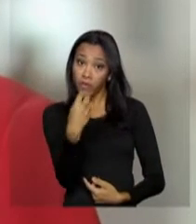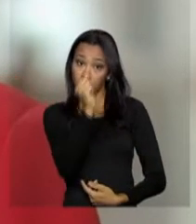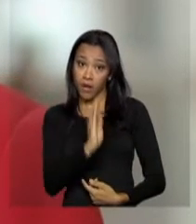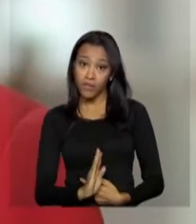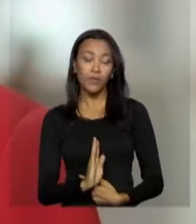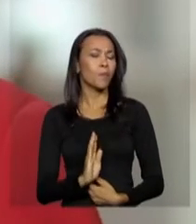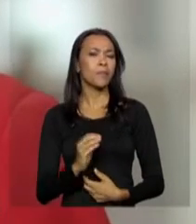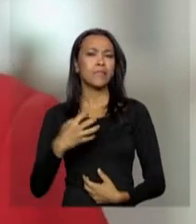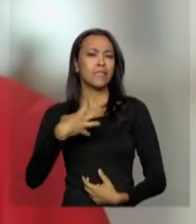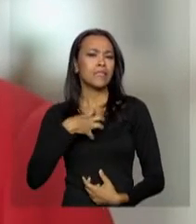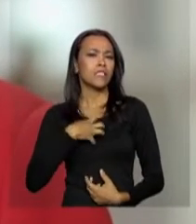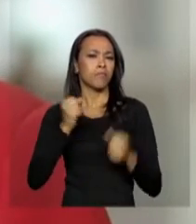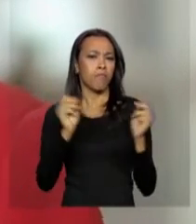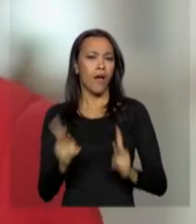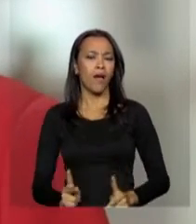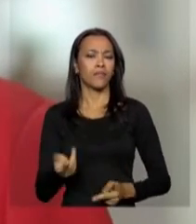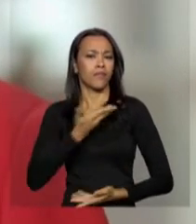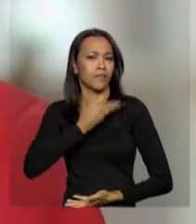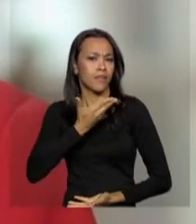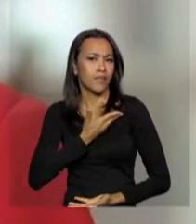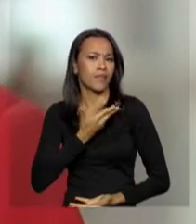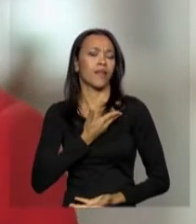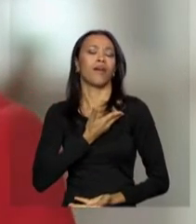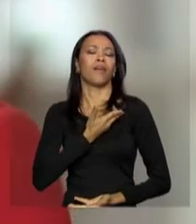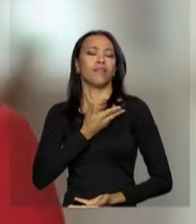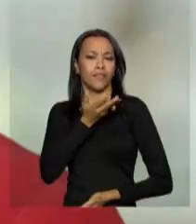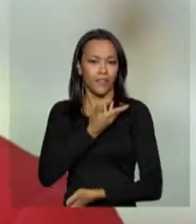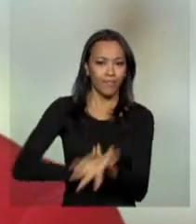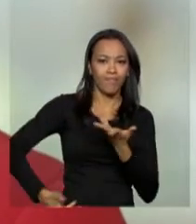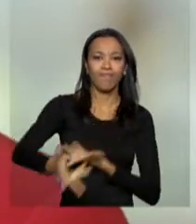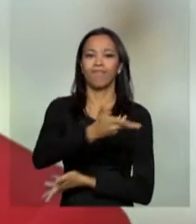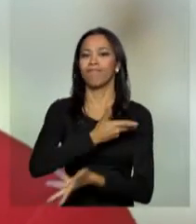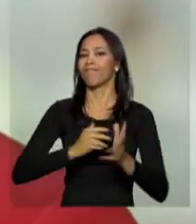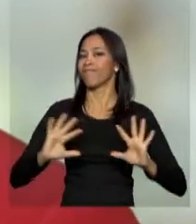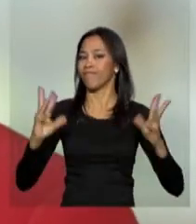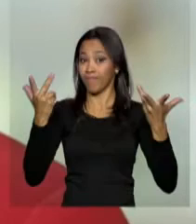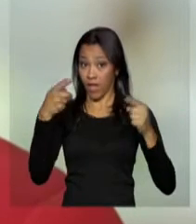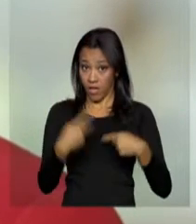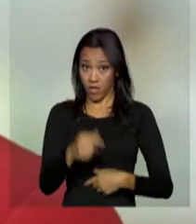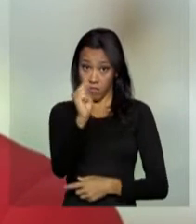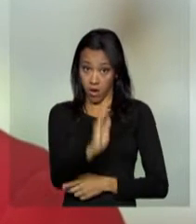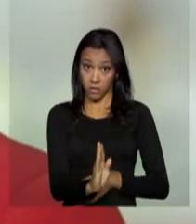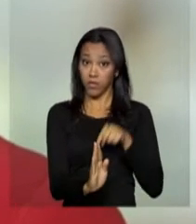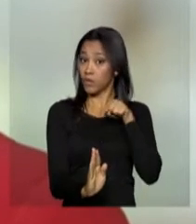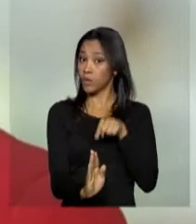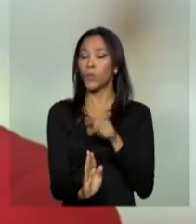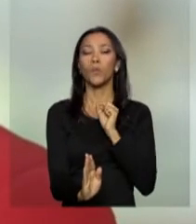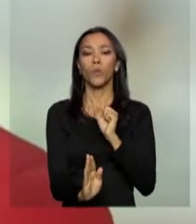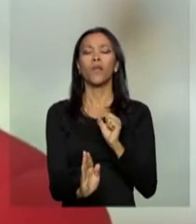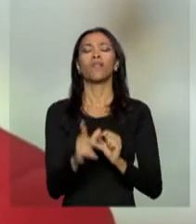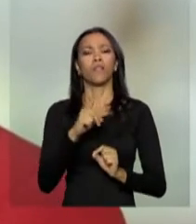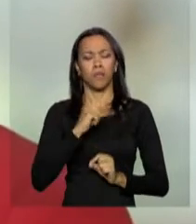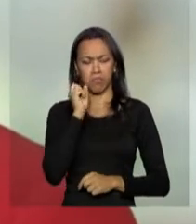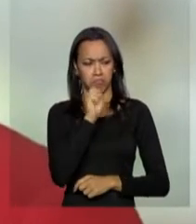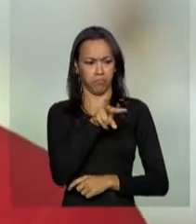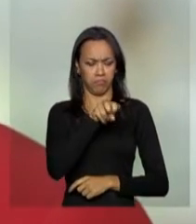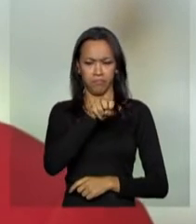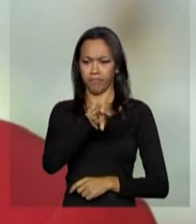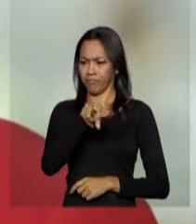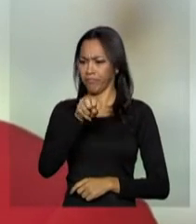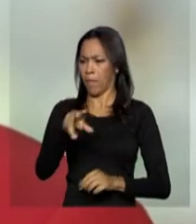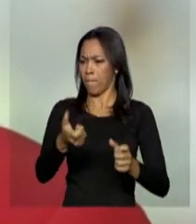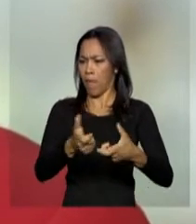de paz de amizade e de confraternização aqui no brasil porém temos assistido ao crescimento